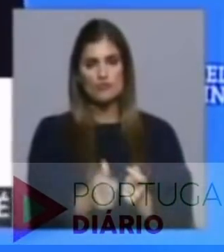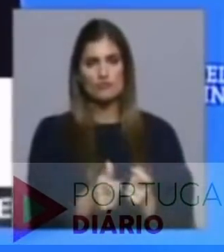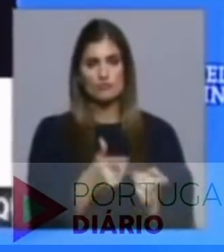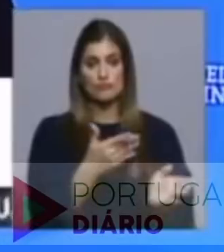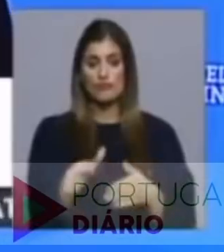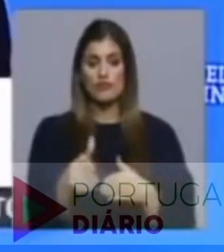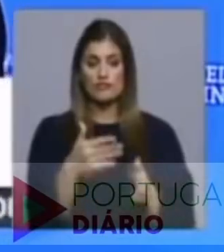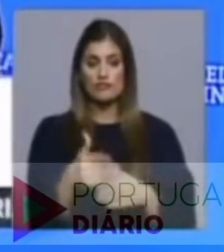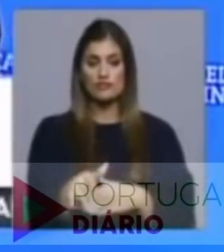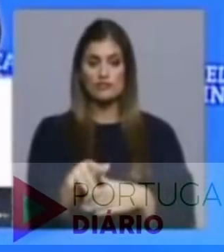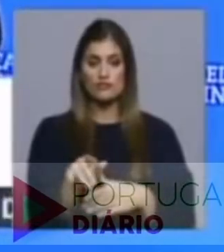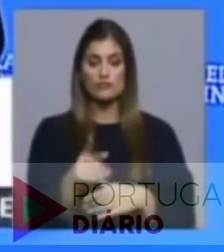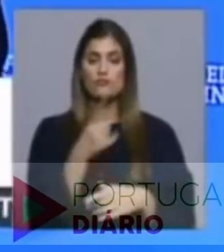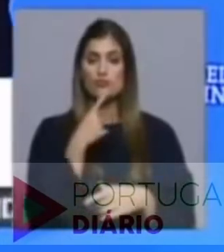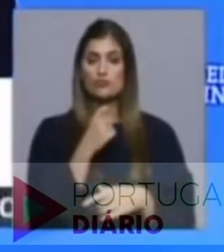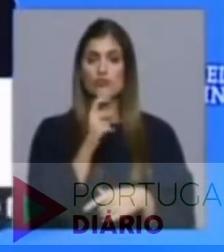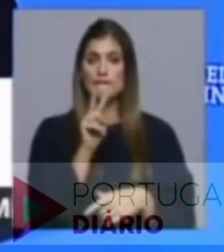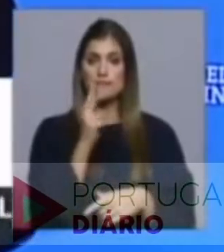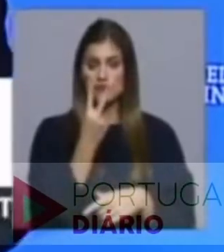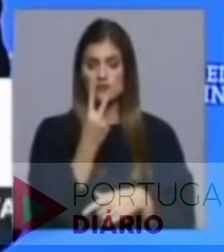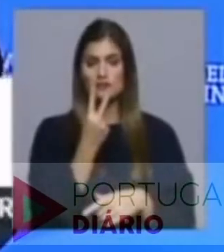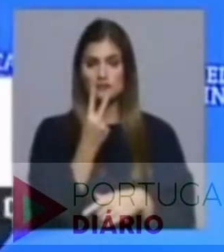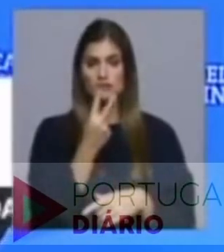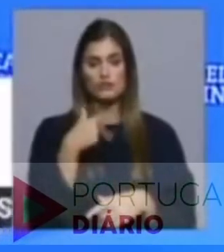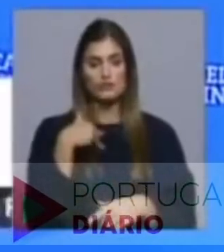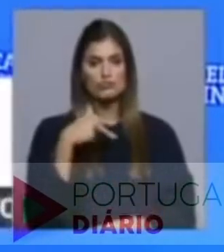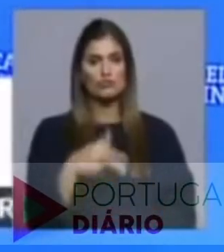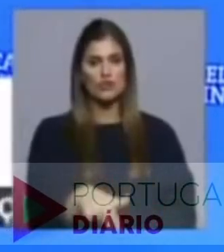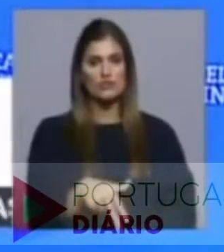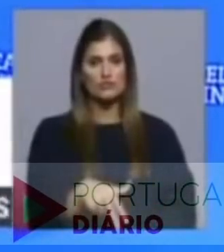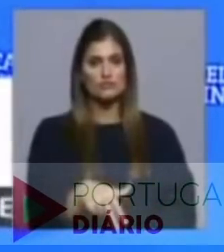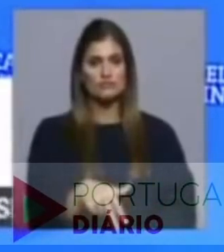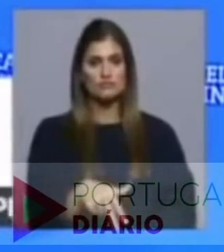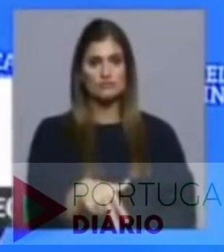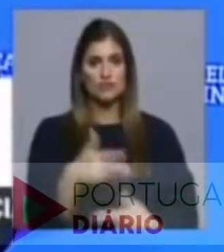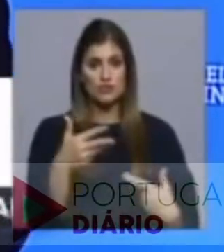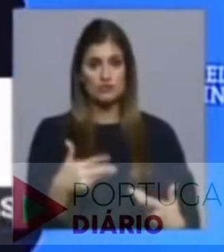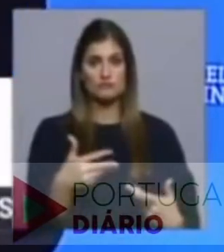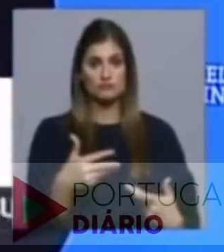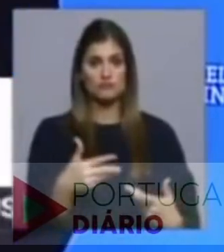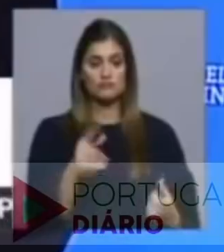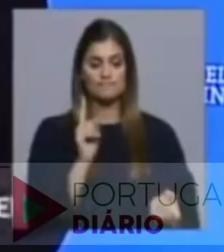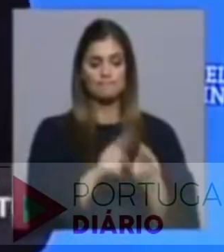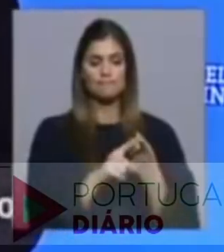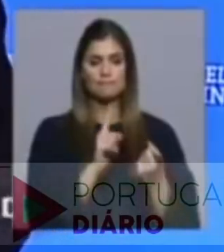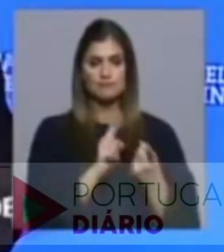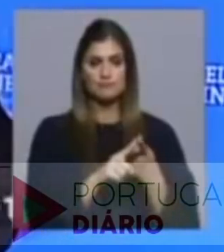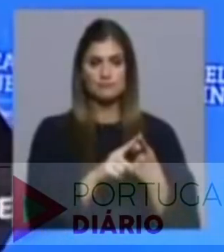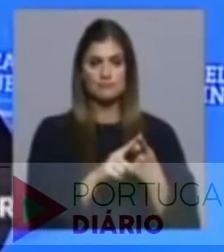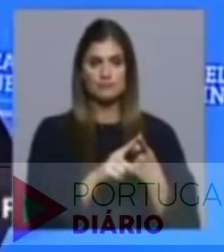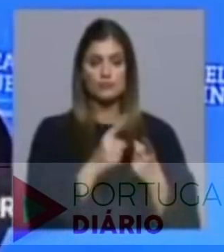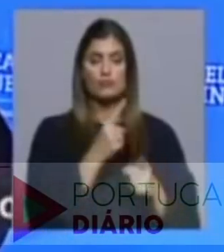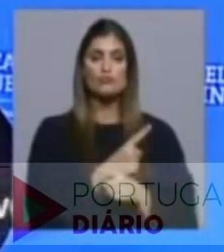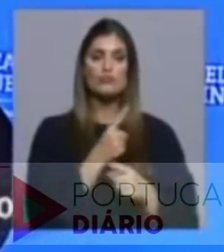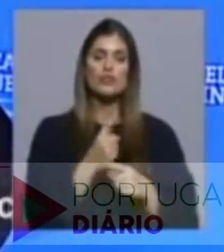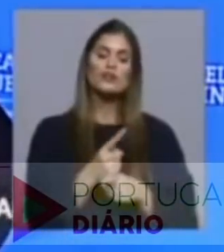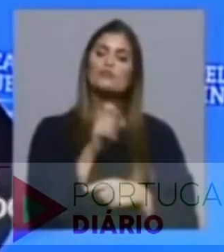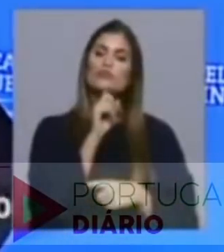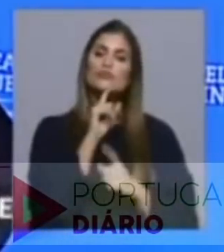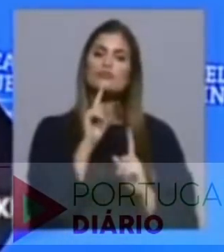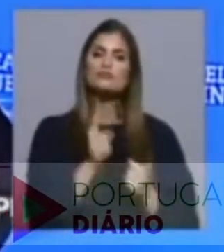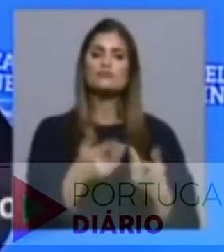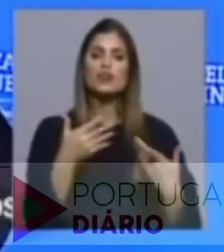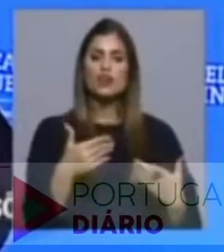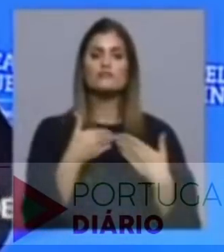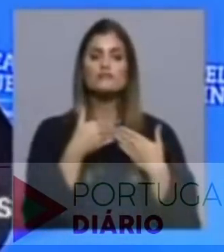As duas perguntas que, obviamente, os portugueses colocam é, em primeiro lugar, porquê é que podemos iniciar agora